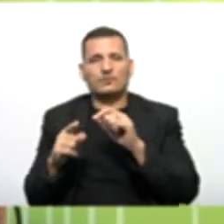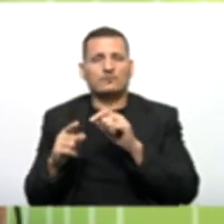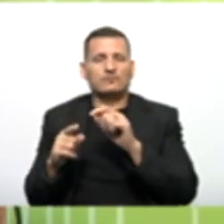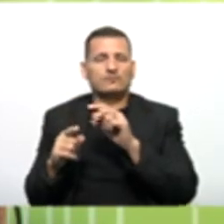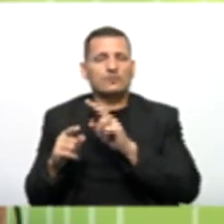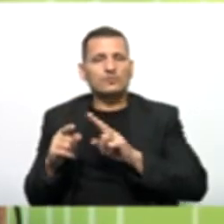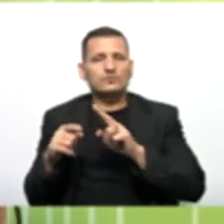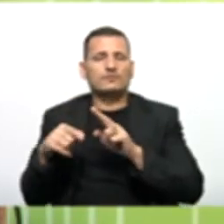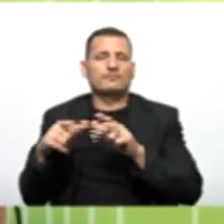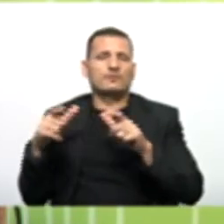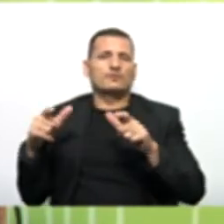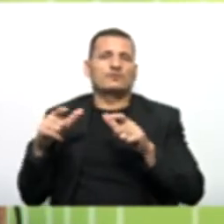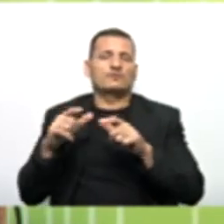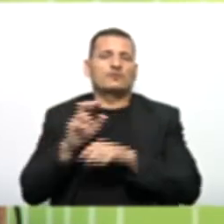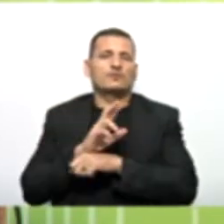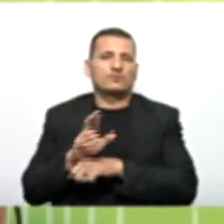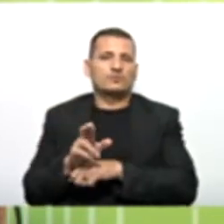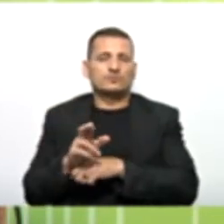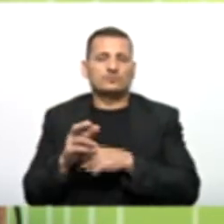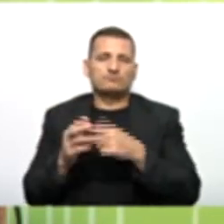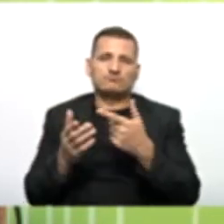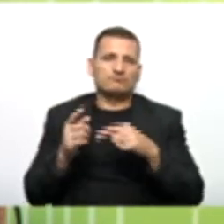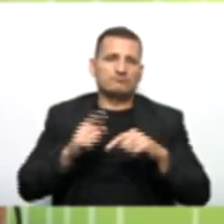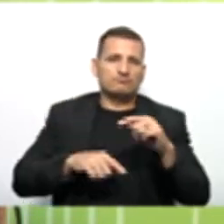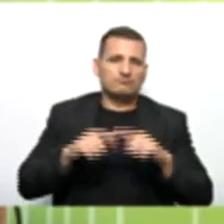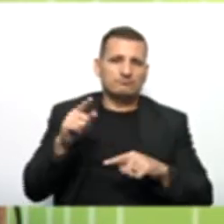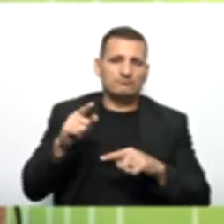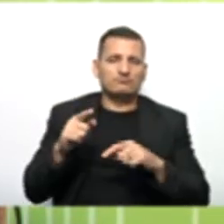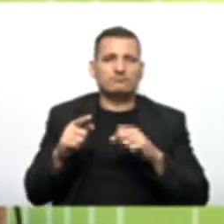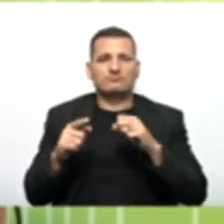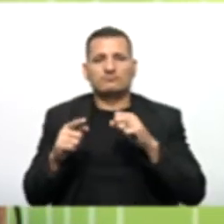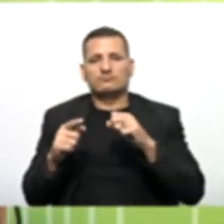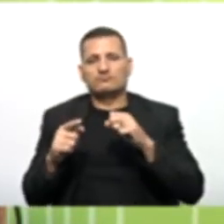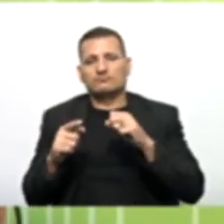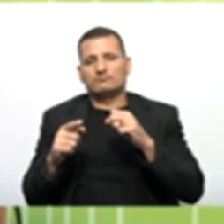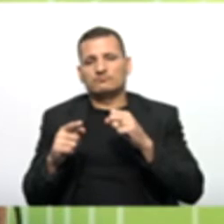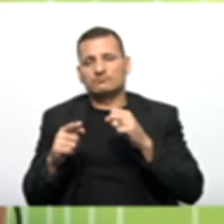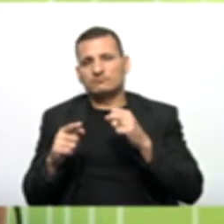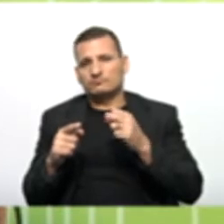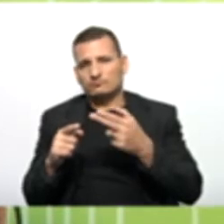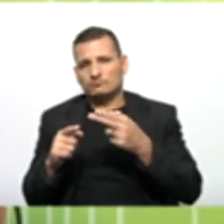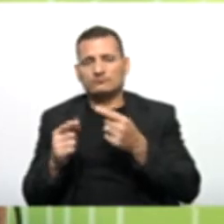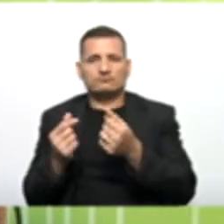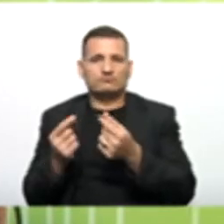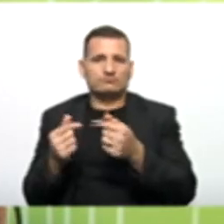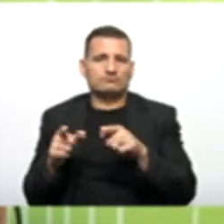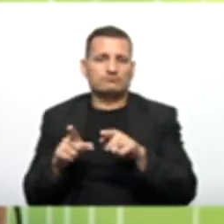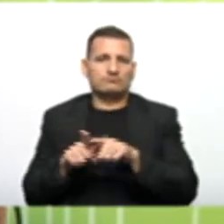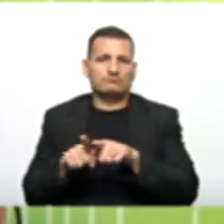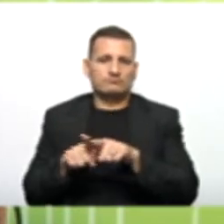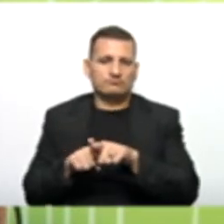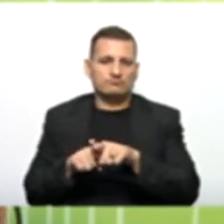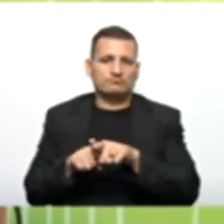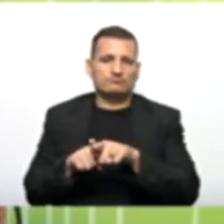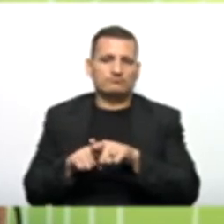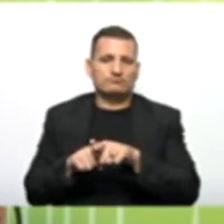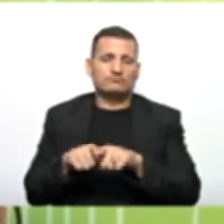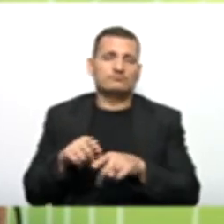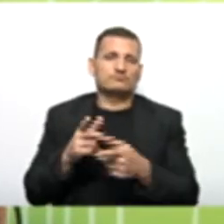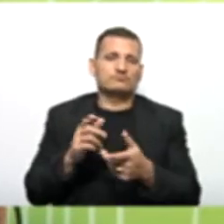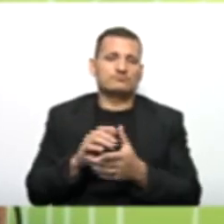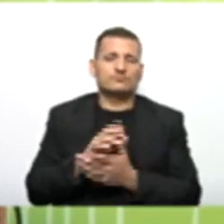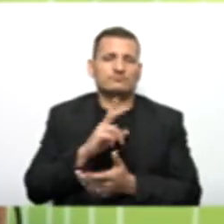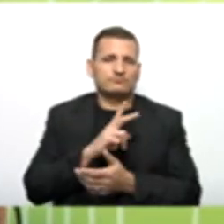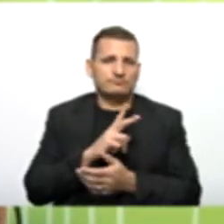dos recursos disponíveis, tanto materiais quanto recursos financeiros também e o pessoal. É na